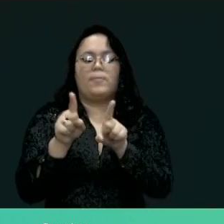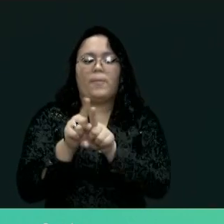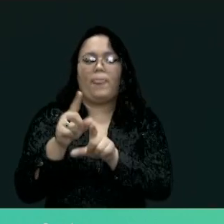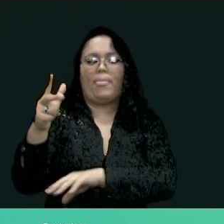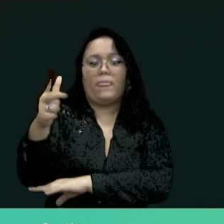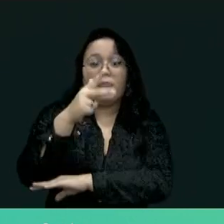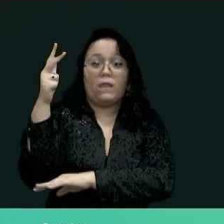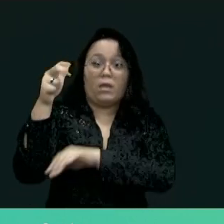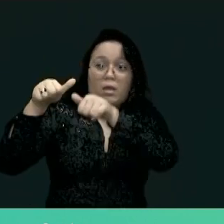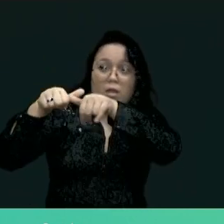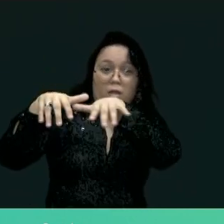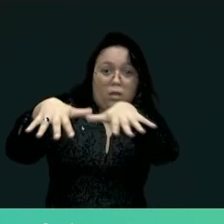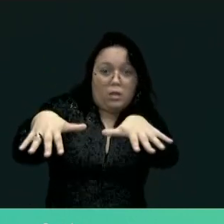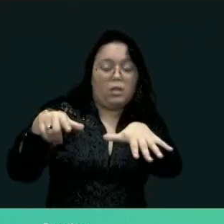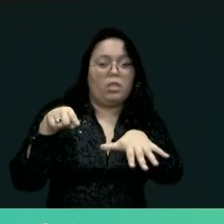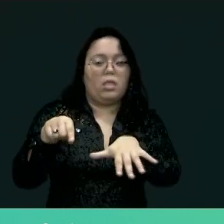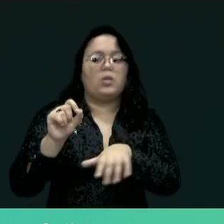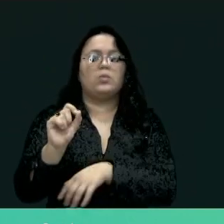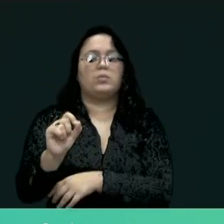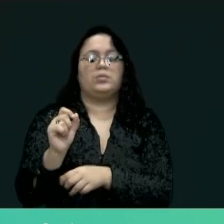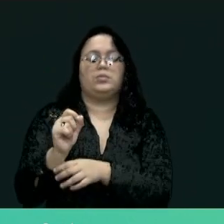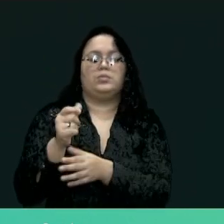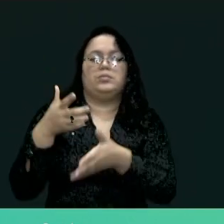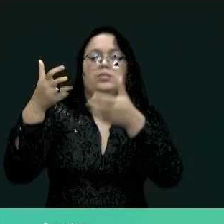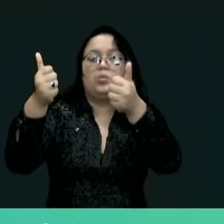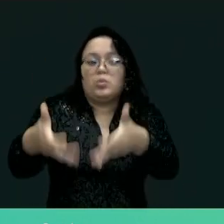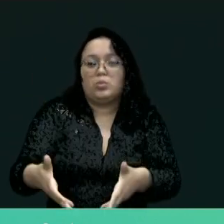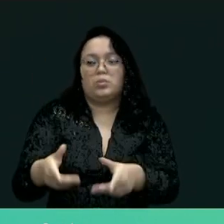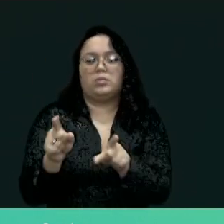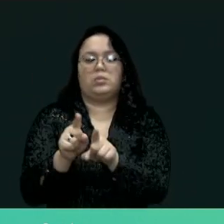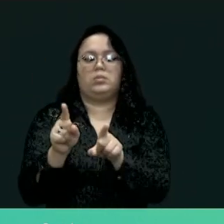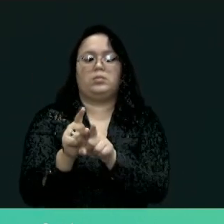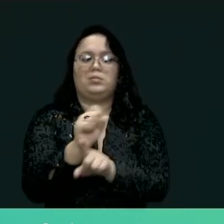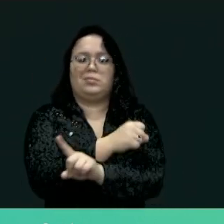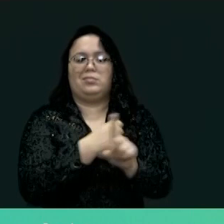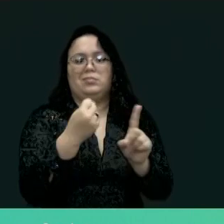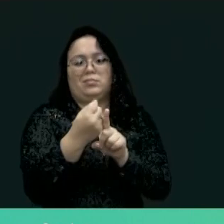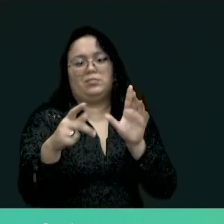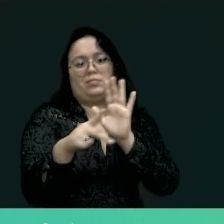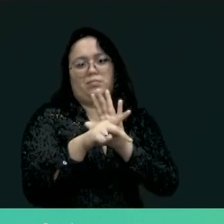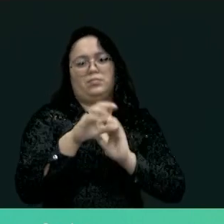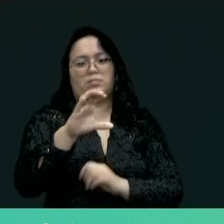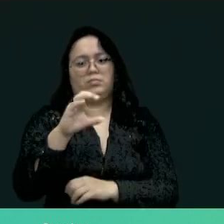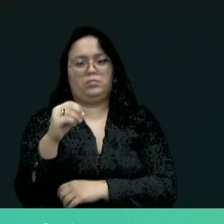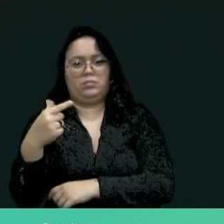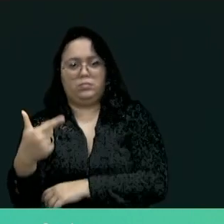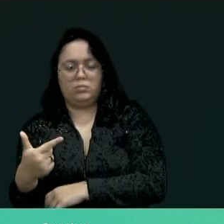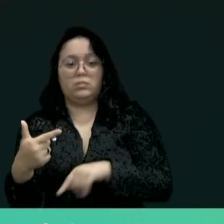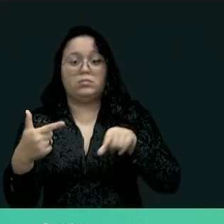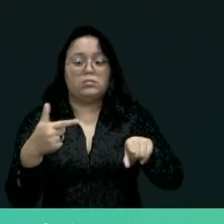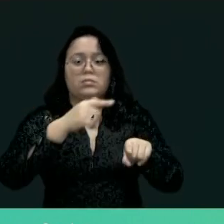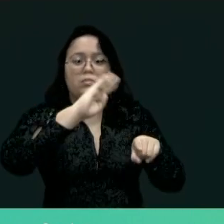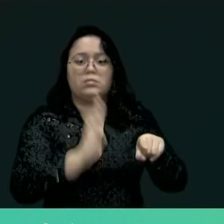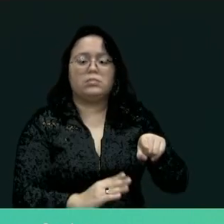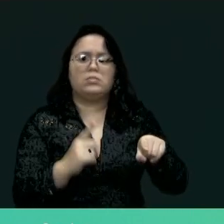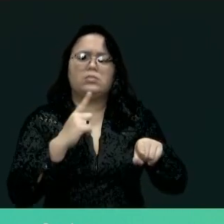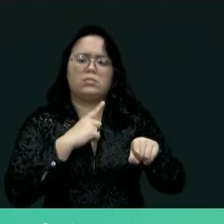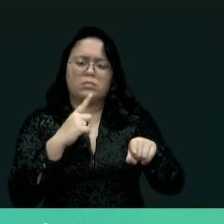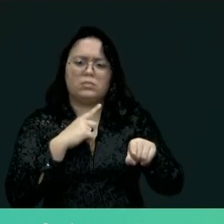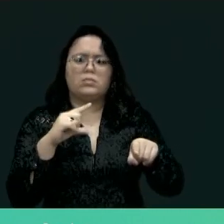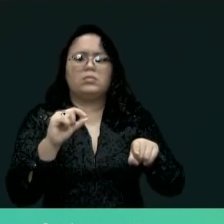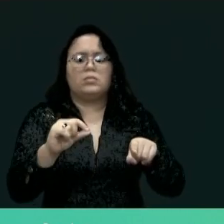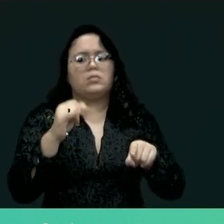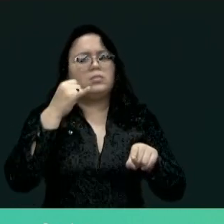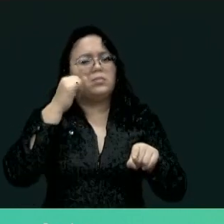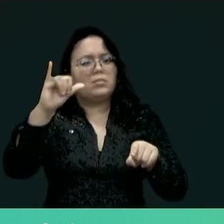aí esse cálculo de emissão é o custo, o próprio custo social do carbono, o Brasil vai ter um custo